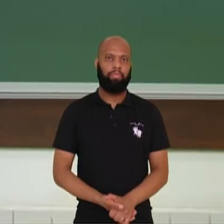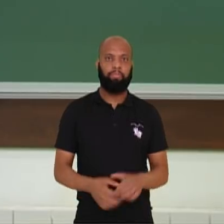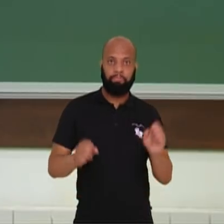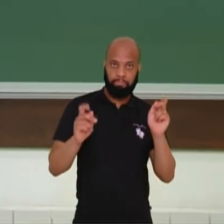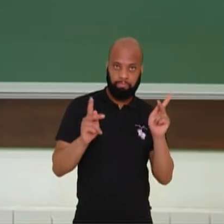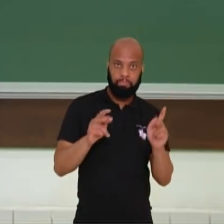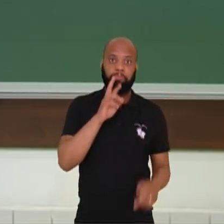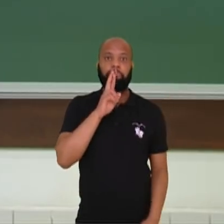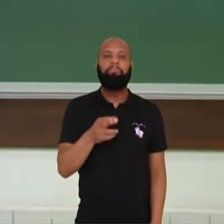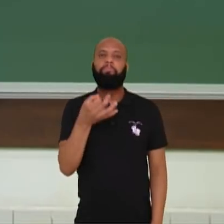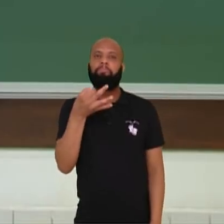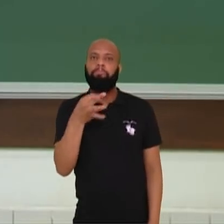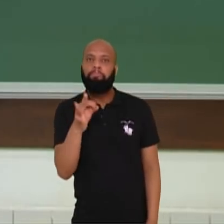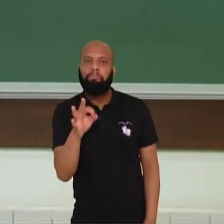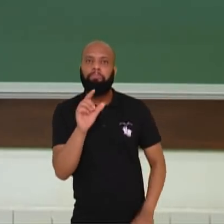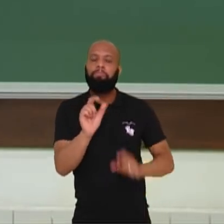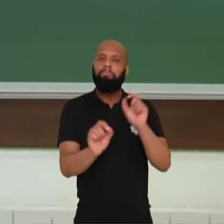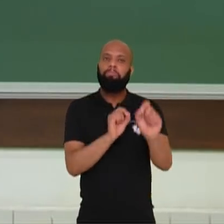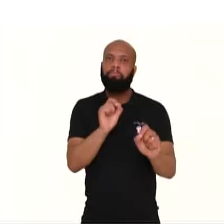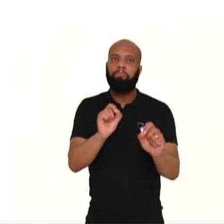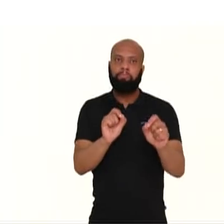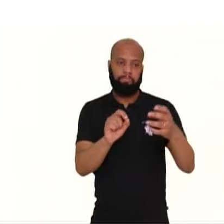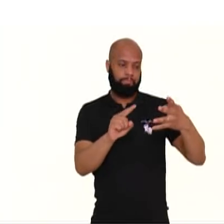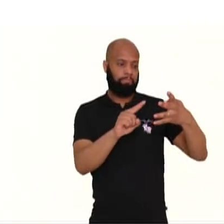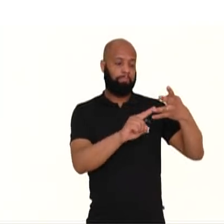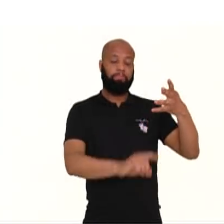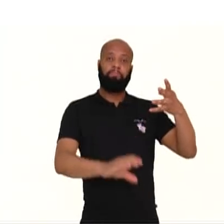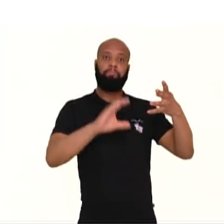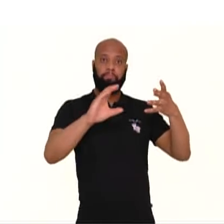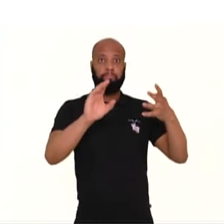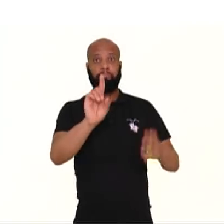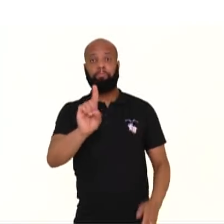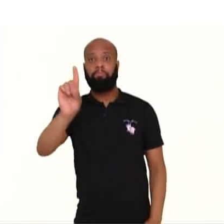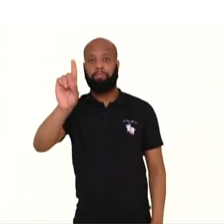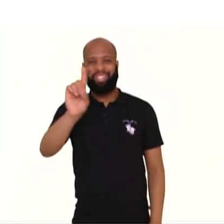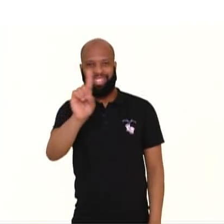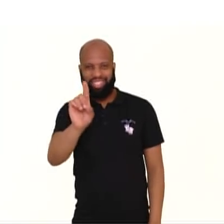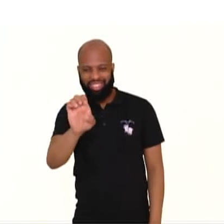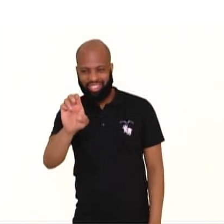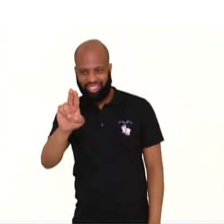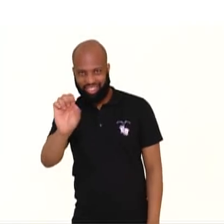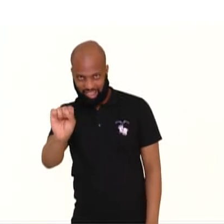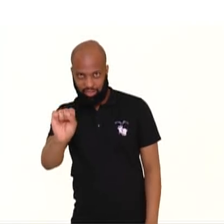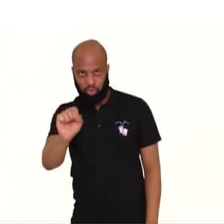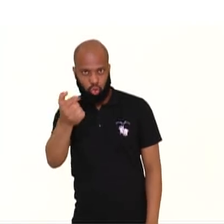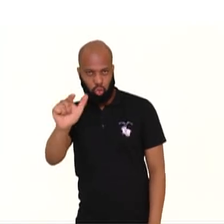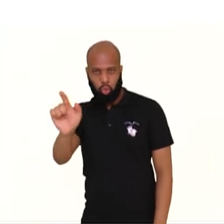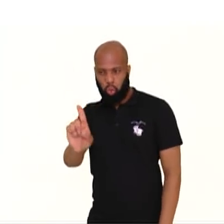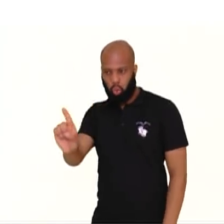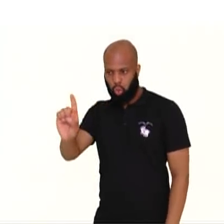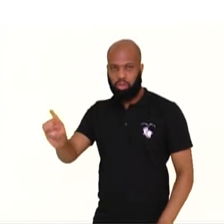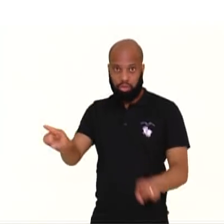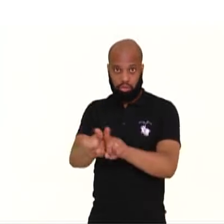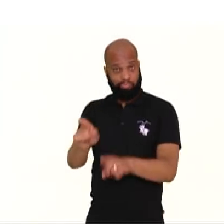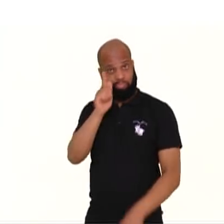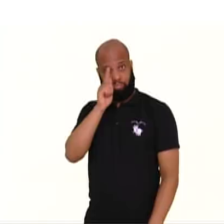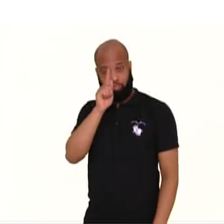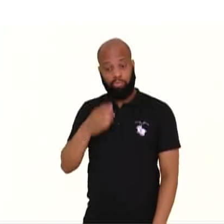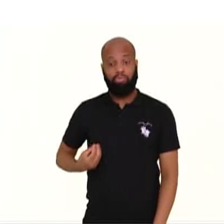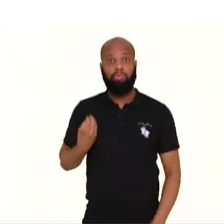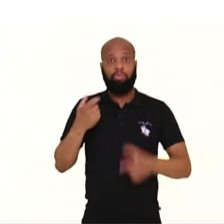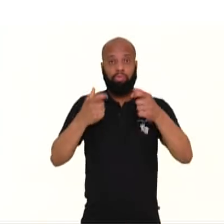Ok? A resposta correta está na alternativa C. Zeus e os outros olimpianos, né, viviam no Monte